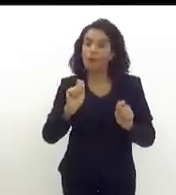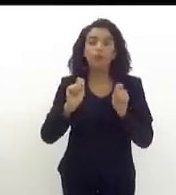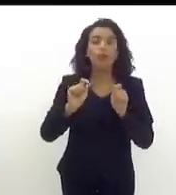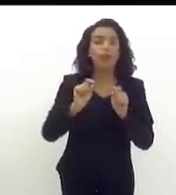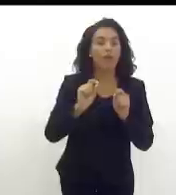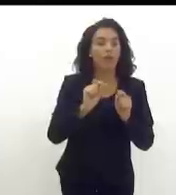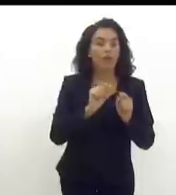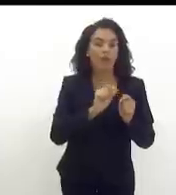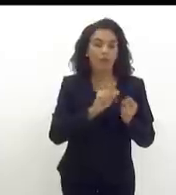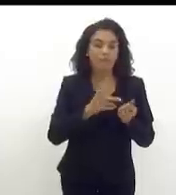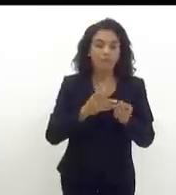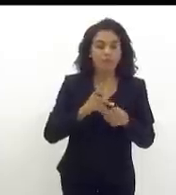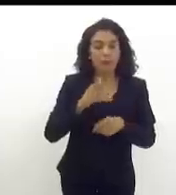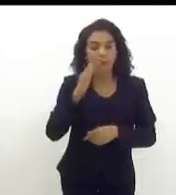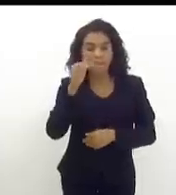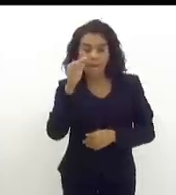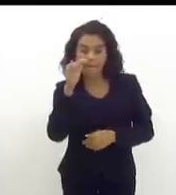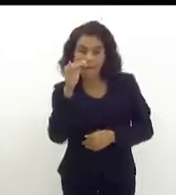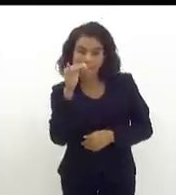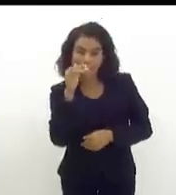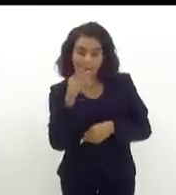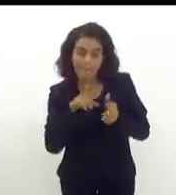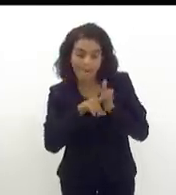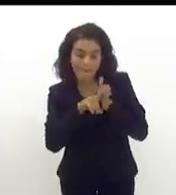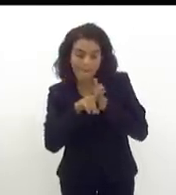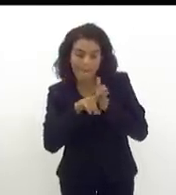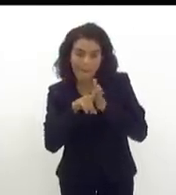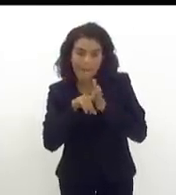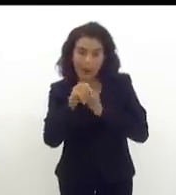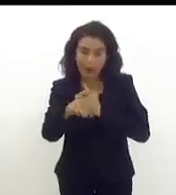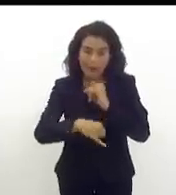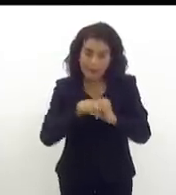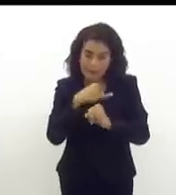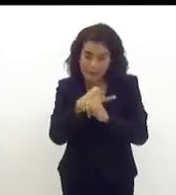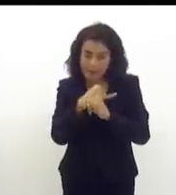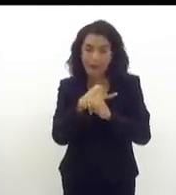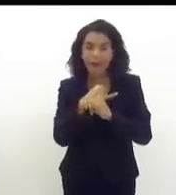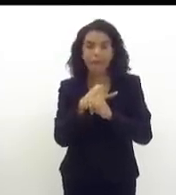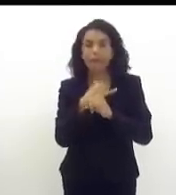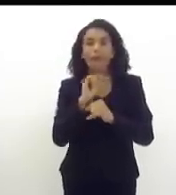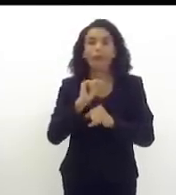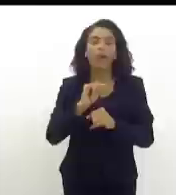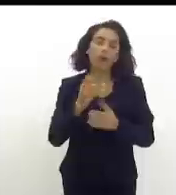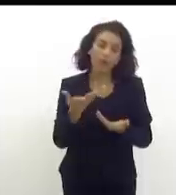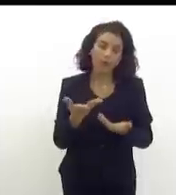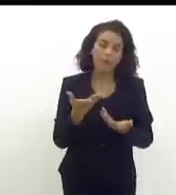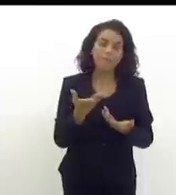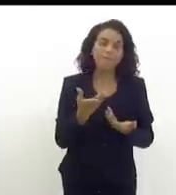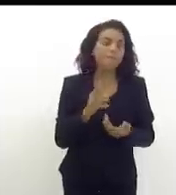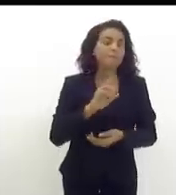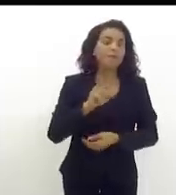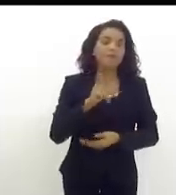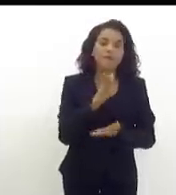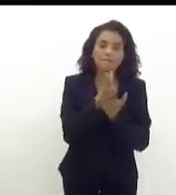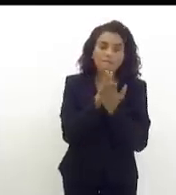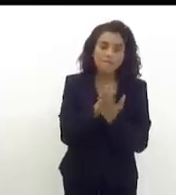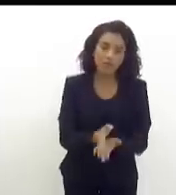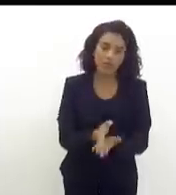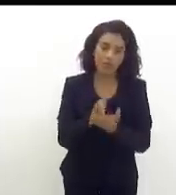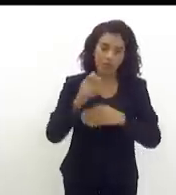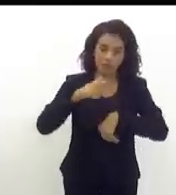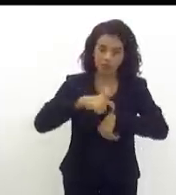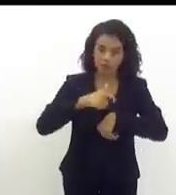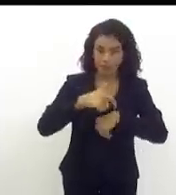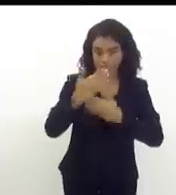de uma Cola e burlar aquele aquele momento que ele estava ali fazendo a sua prova